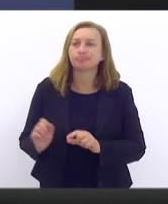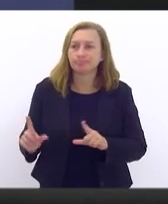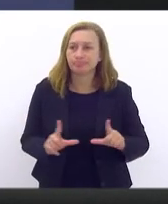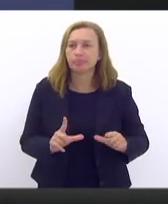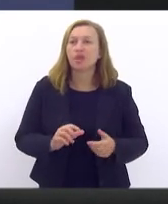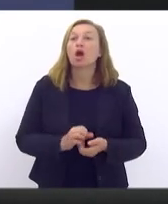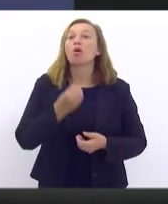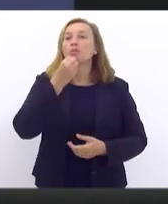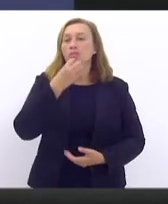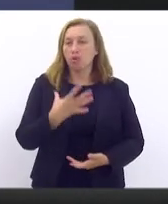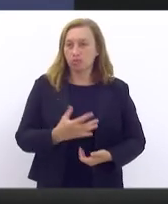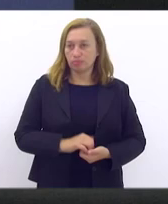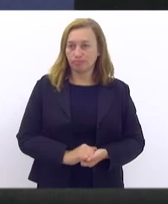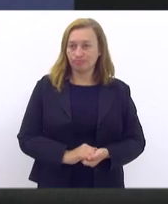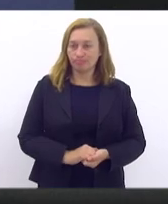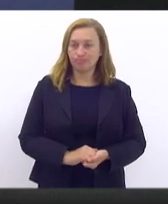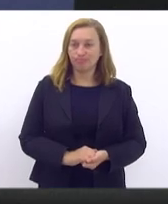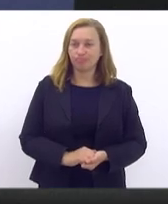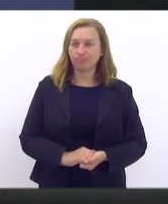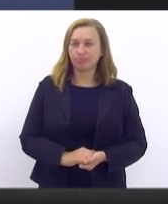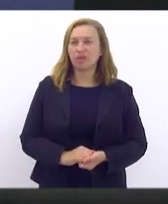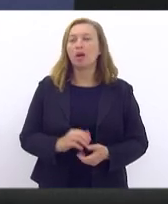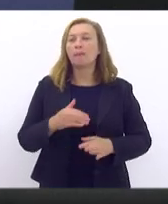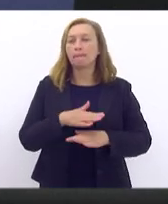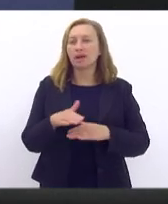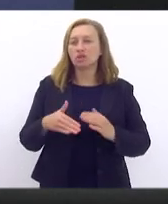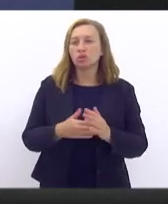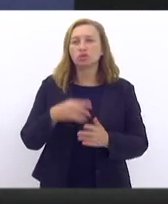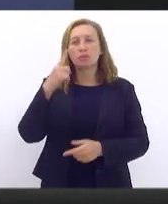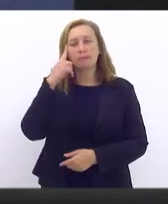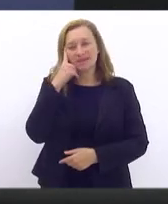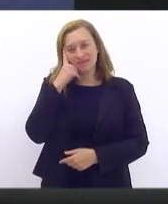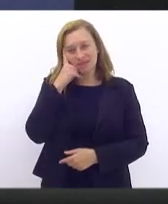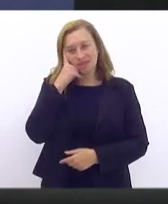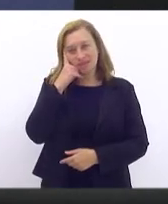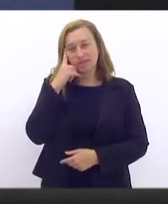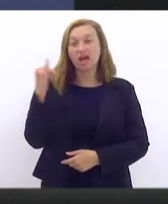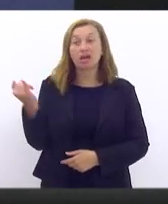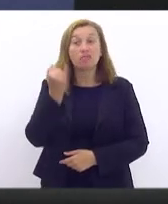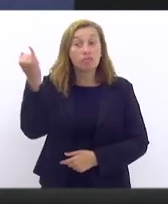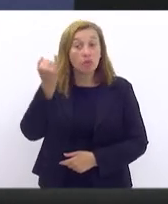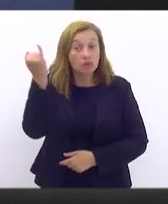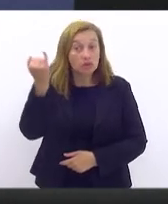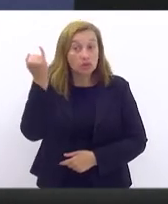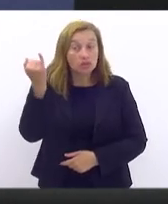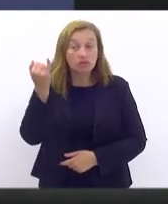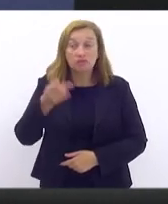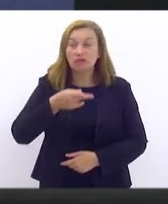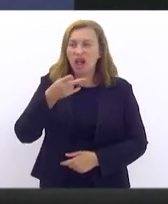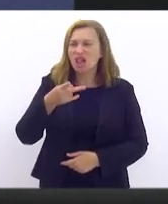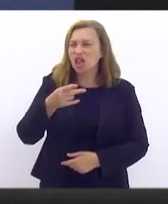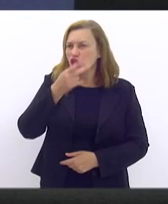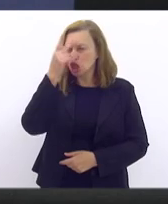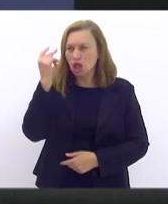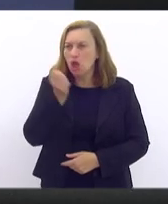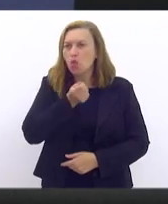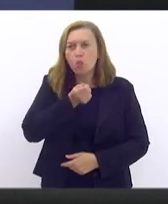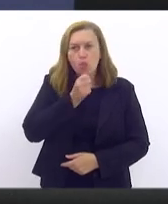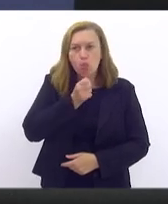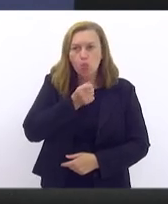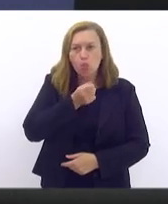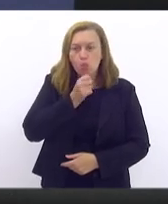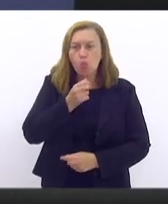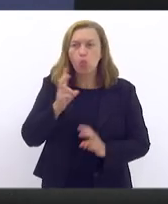Bom, aí é só para todo mundo pensar, né? É importante destacar que nenhum desses